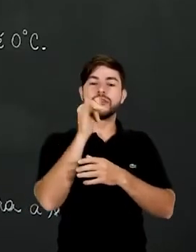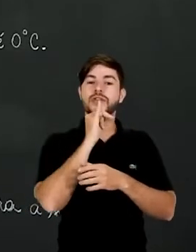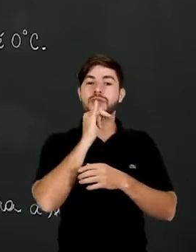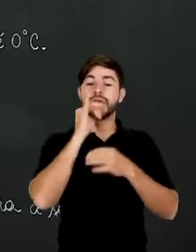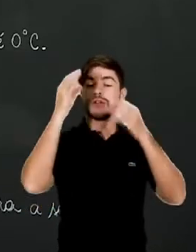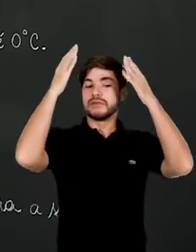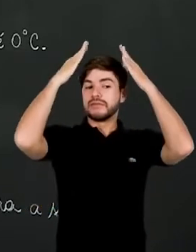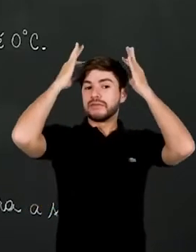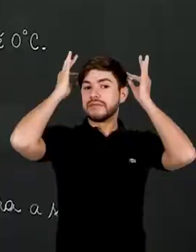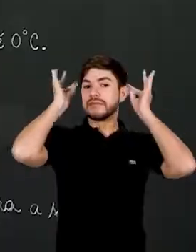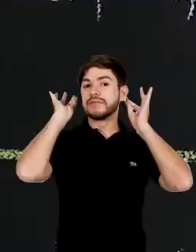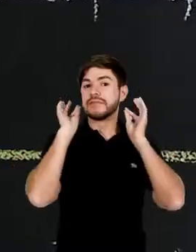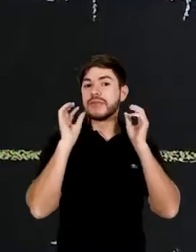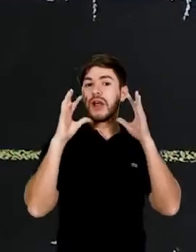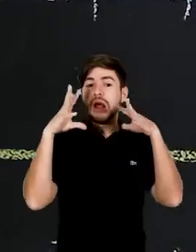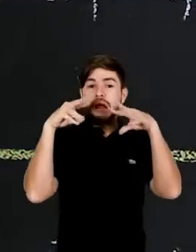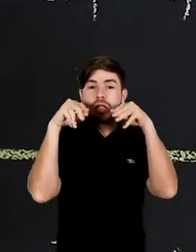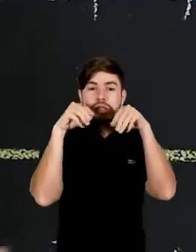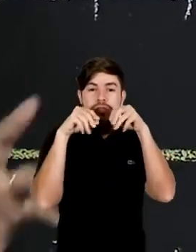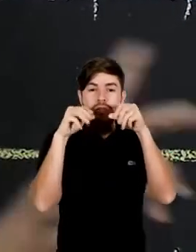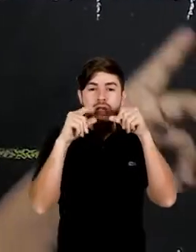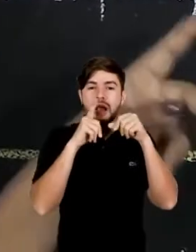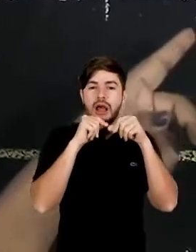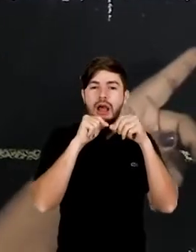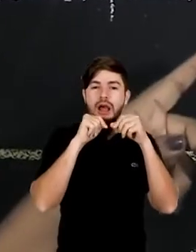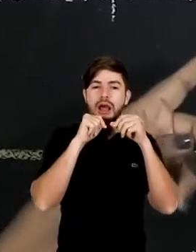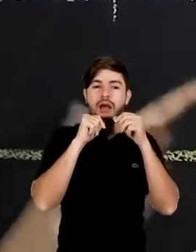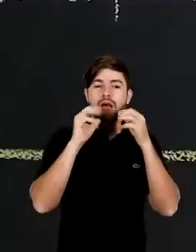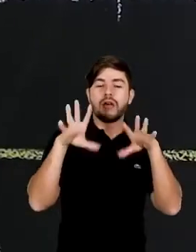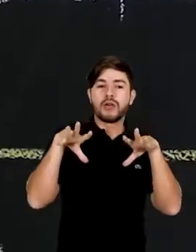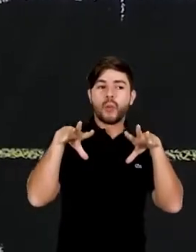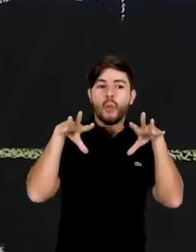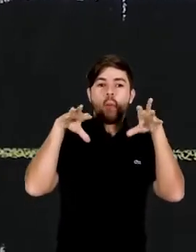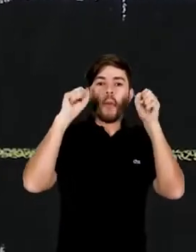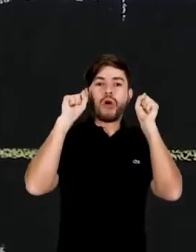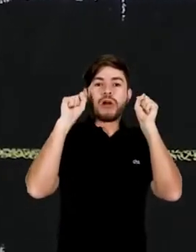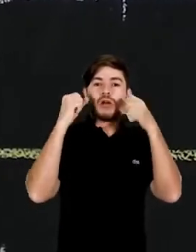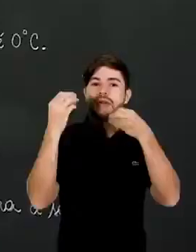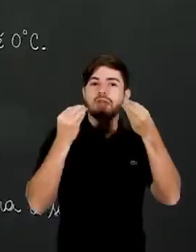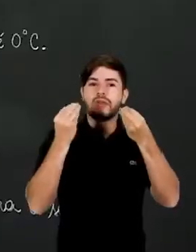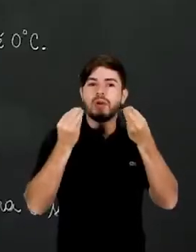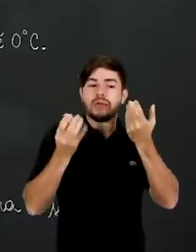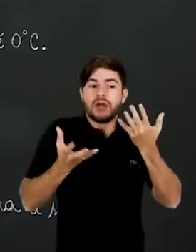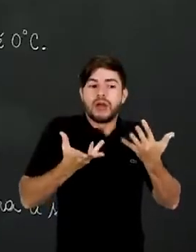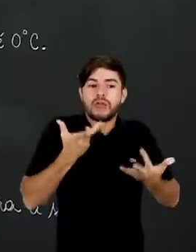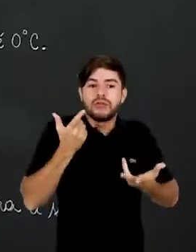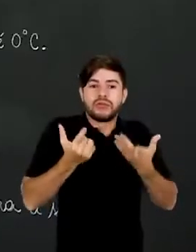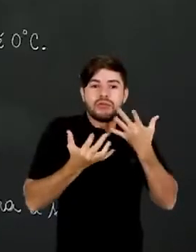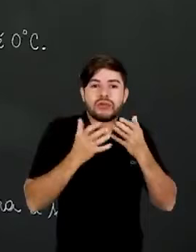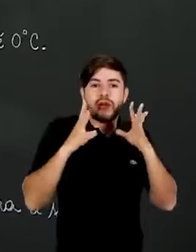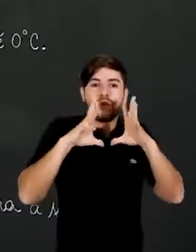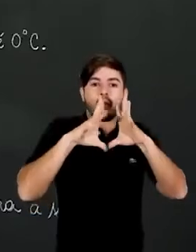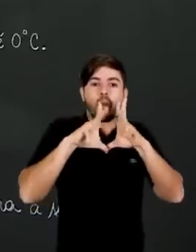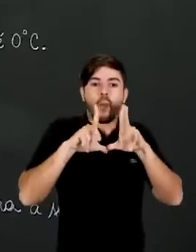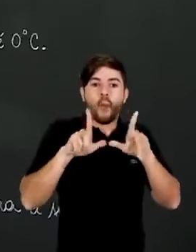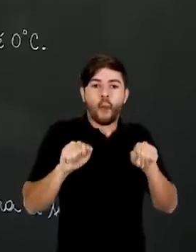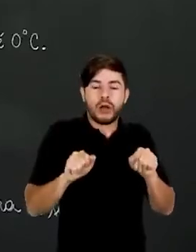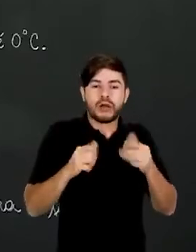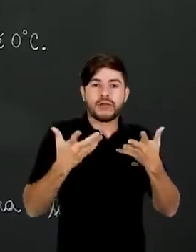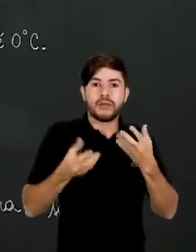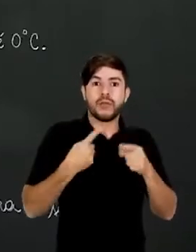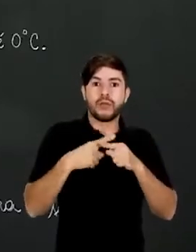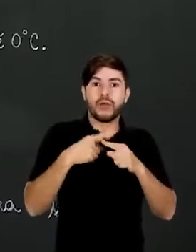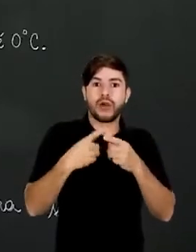indo do líquido para o gasoso. A gente fala que esse líquido, ele está ganhando calor. Então, as moléculas estão se